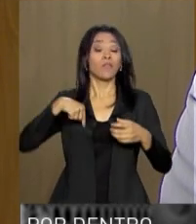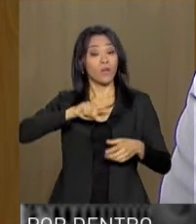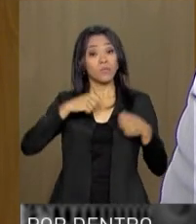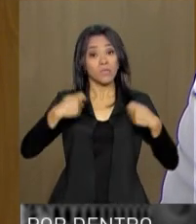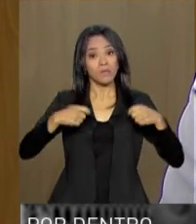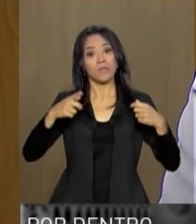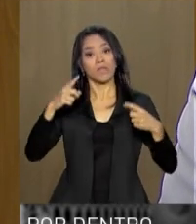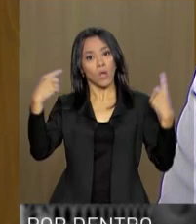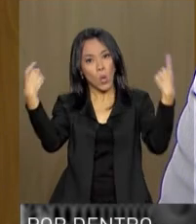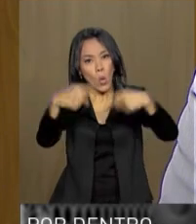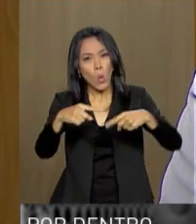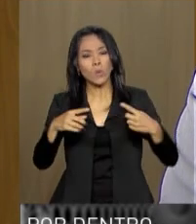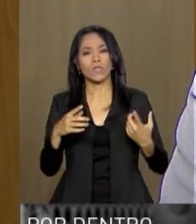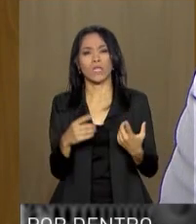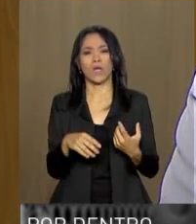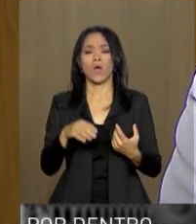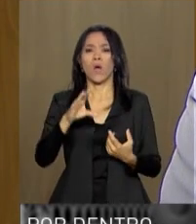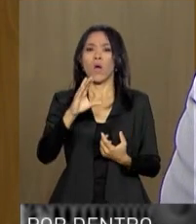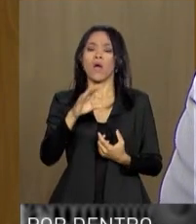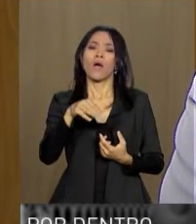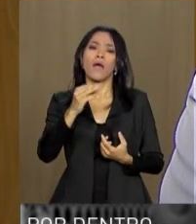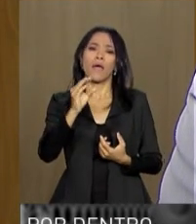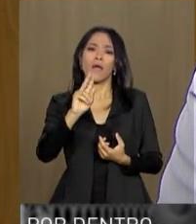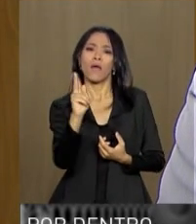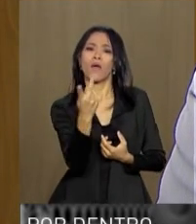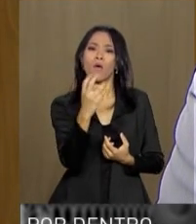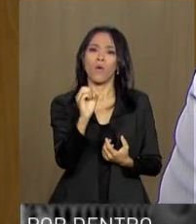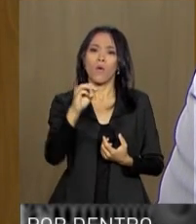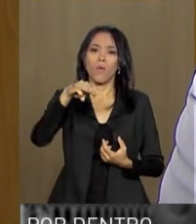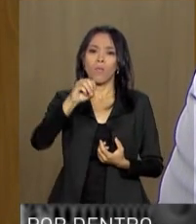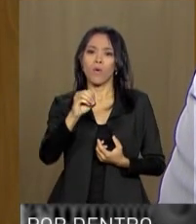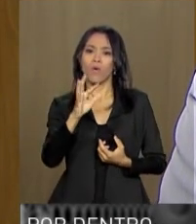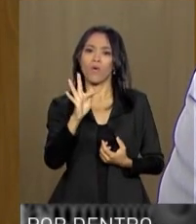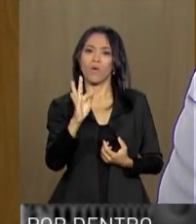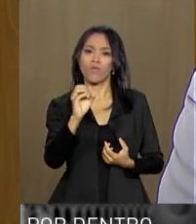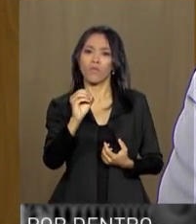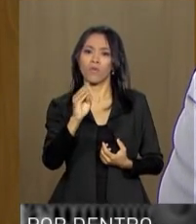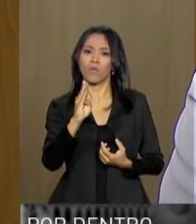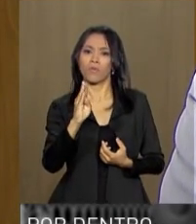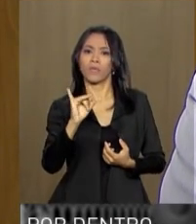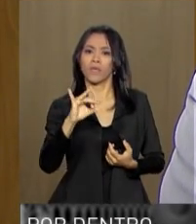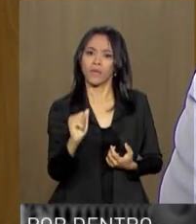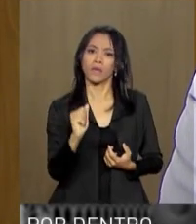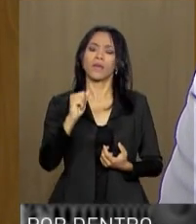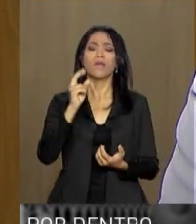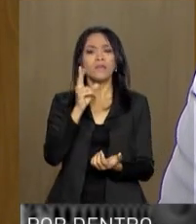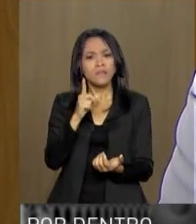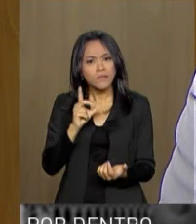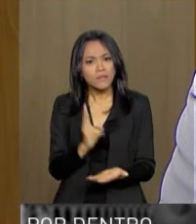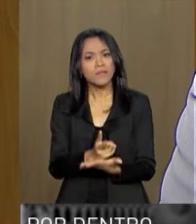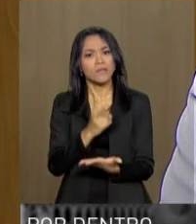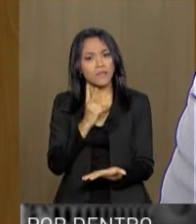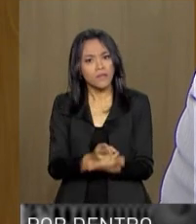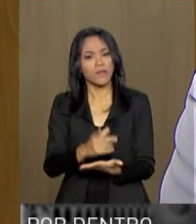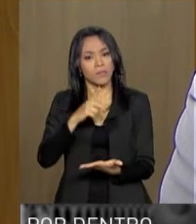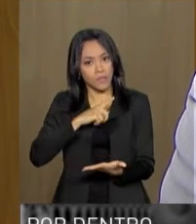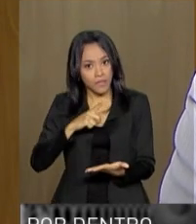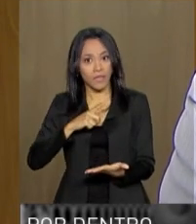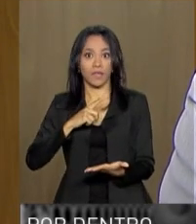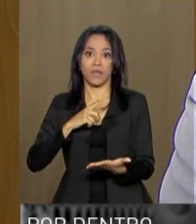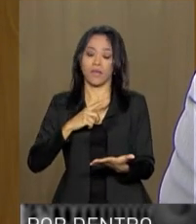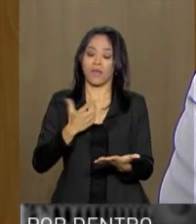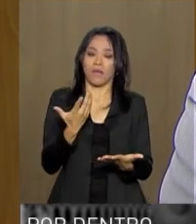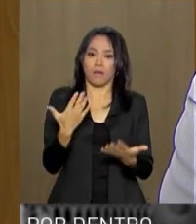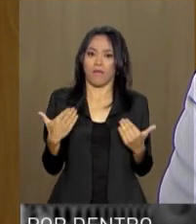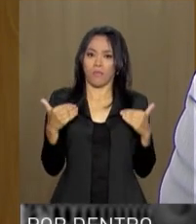discriminação mas com ações efetivas e permanente não não não podemos realmente aceitar que